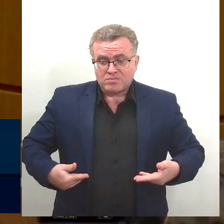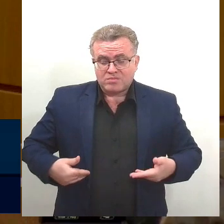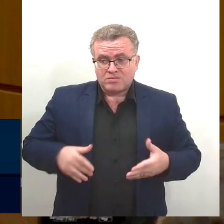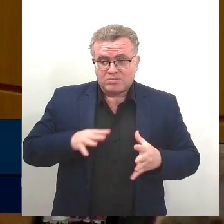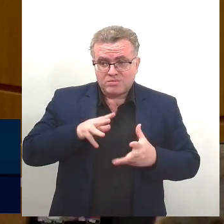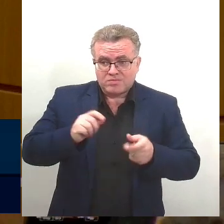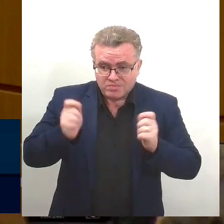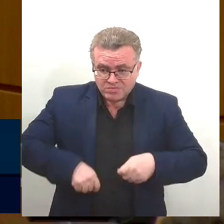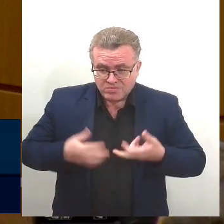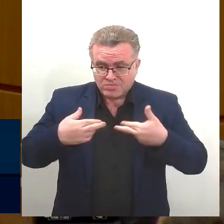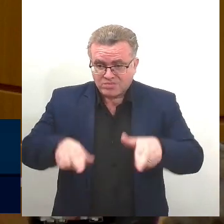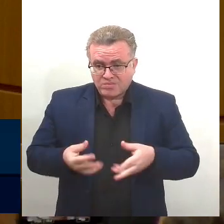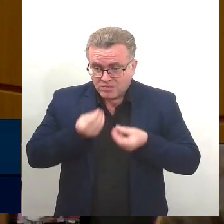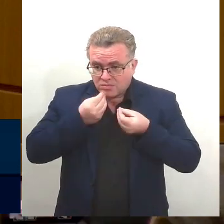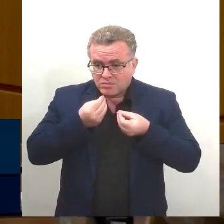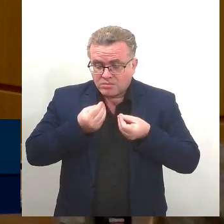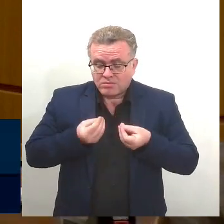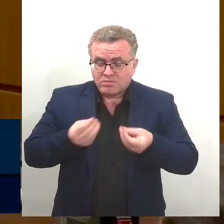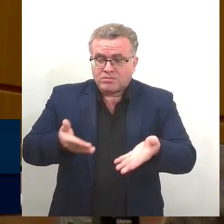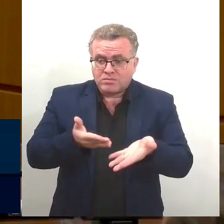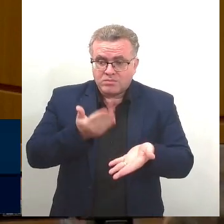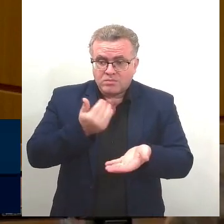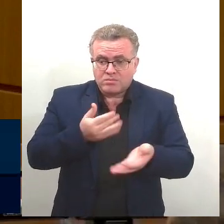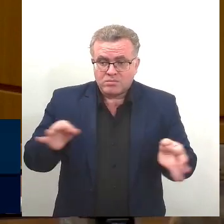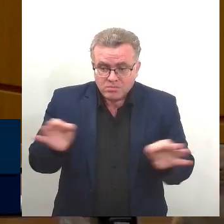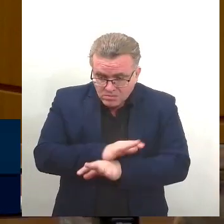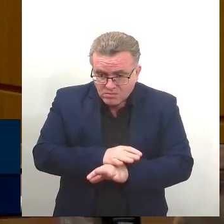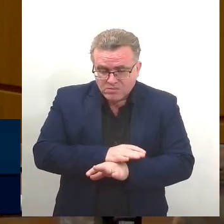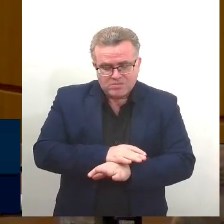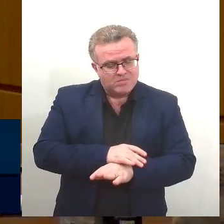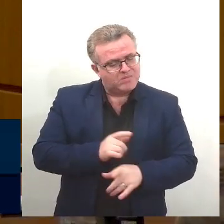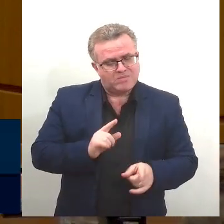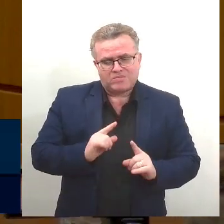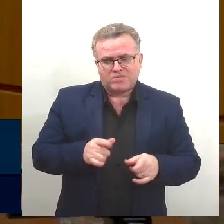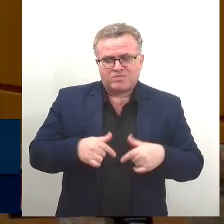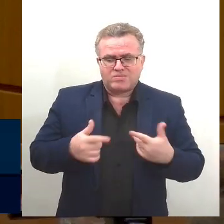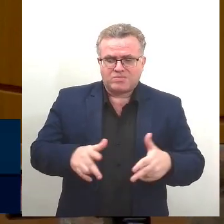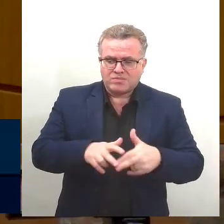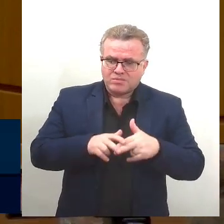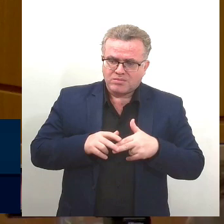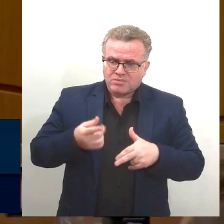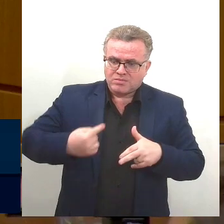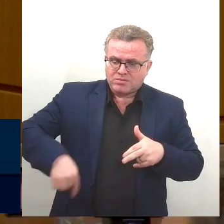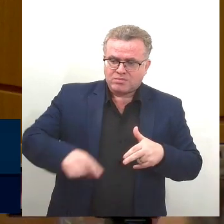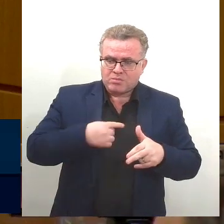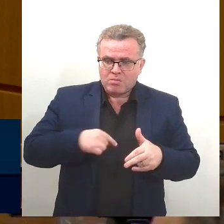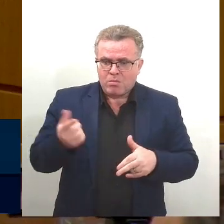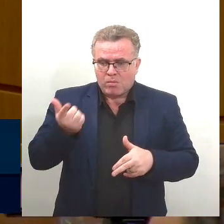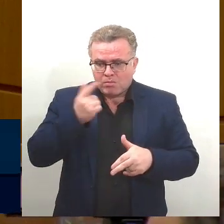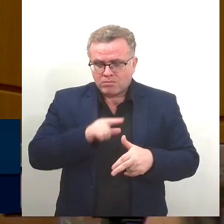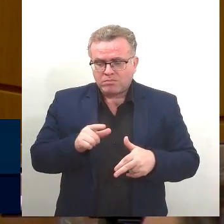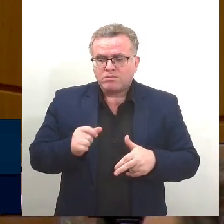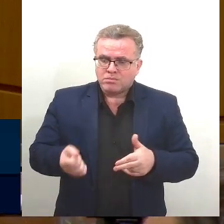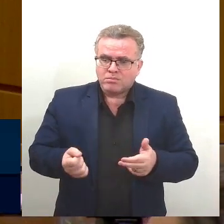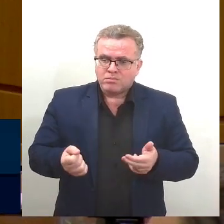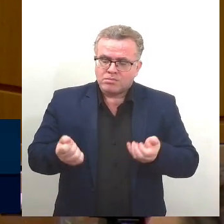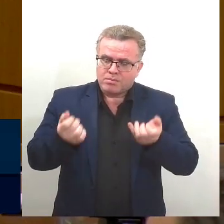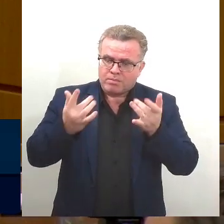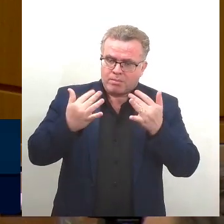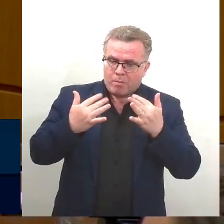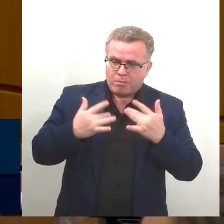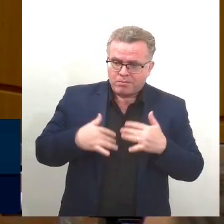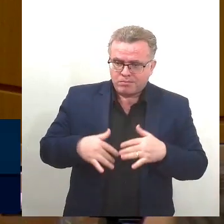cabe. A gente tem sido assim, muito abençoado com as pessoas que acreditaram na gente, que nos